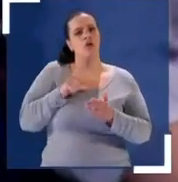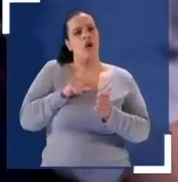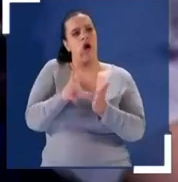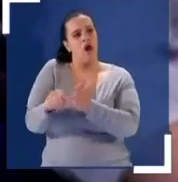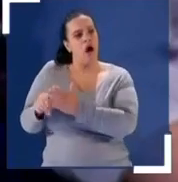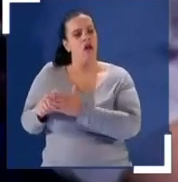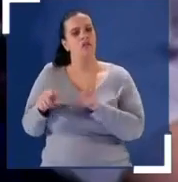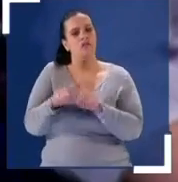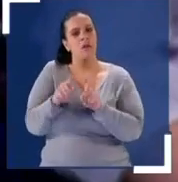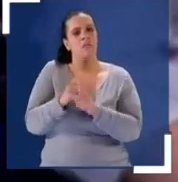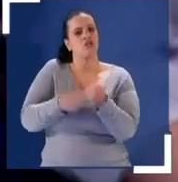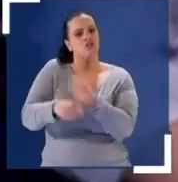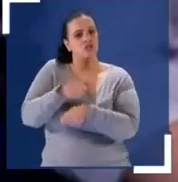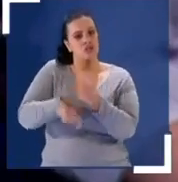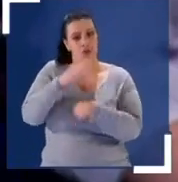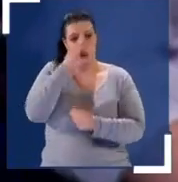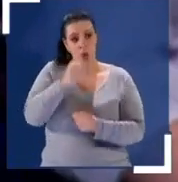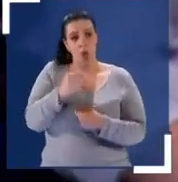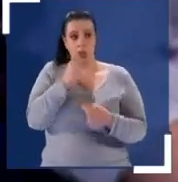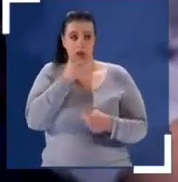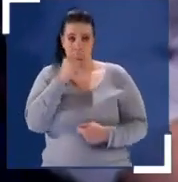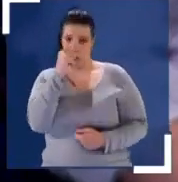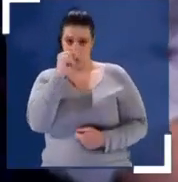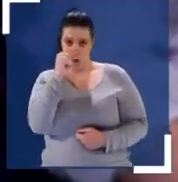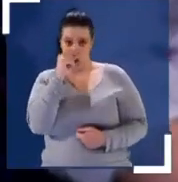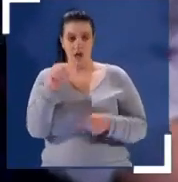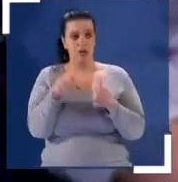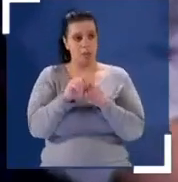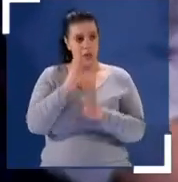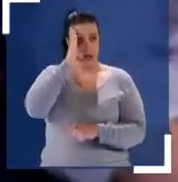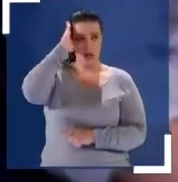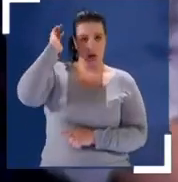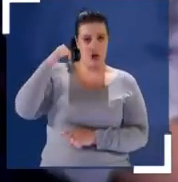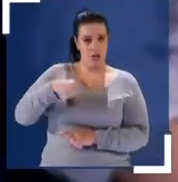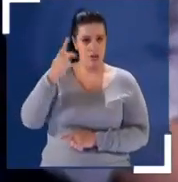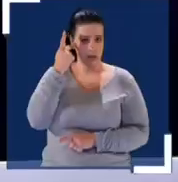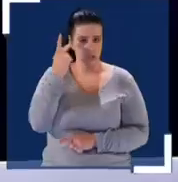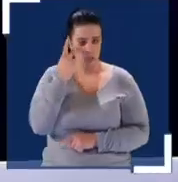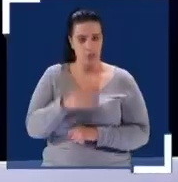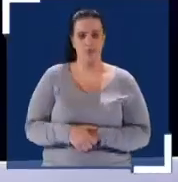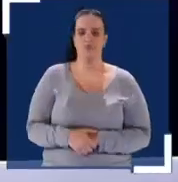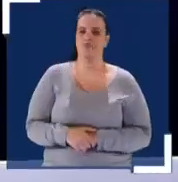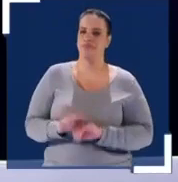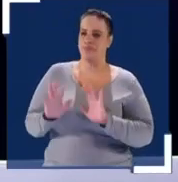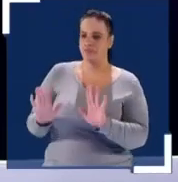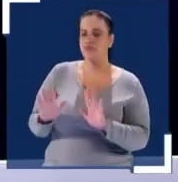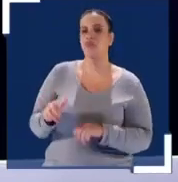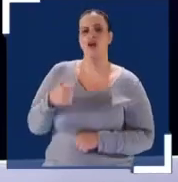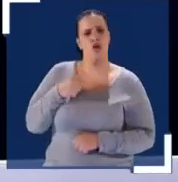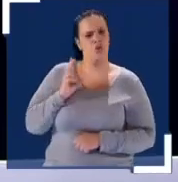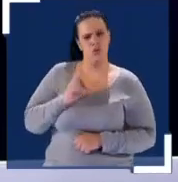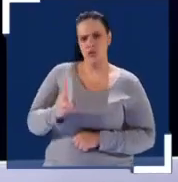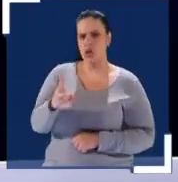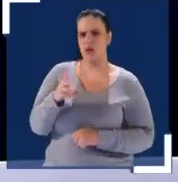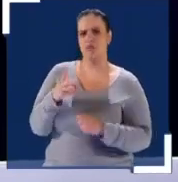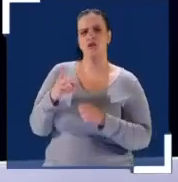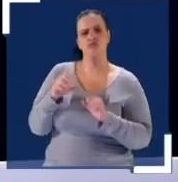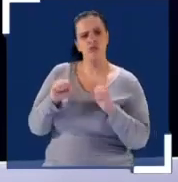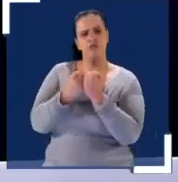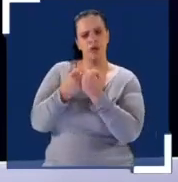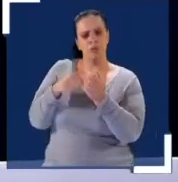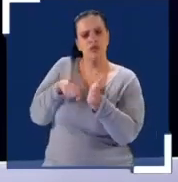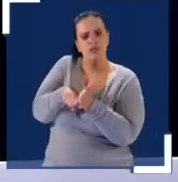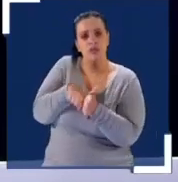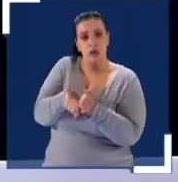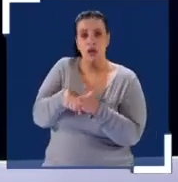de gestões tucanas, por exemplo, de Geraldo Alckmin e José Serra aqui no estado de São Paulo? Diogo, eu sempre defendi investigação. Aliás,